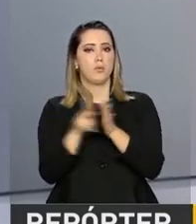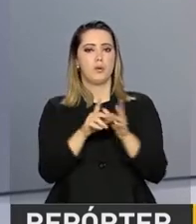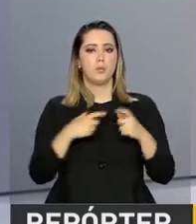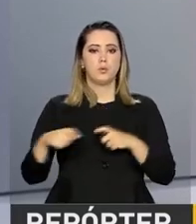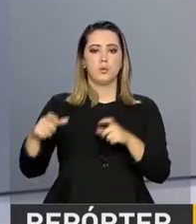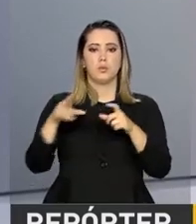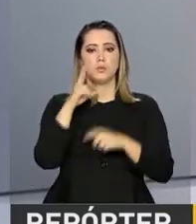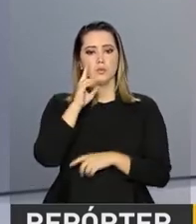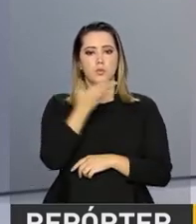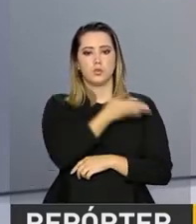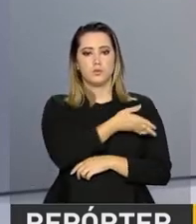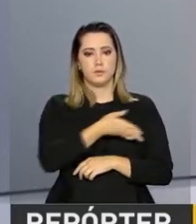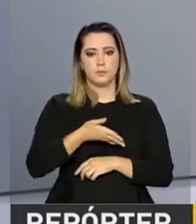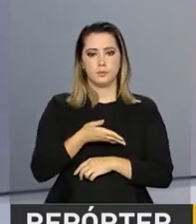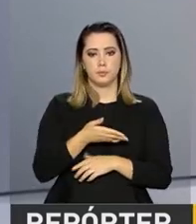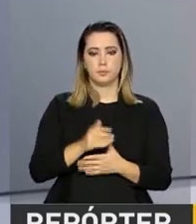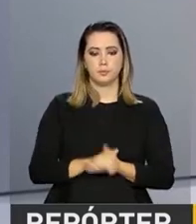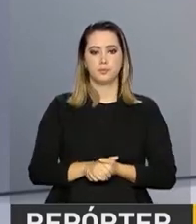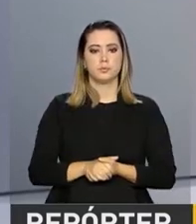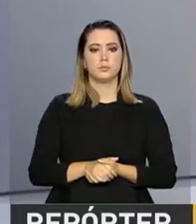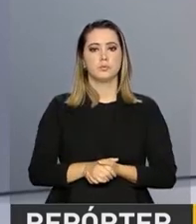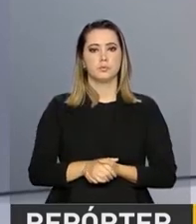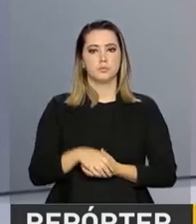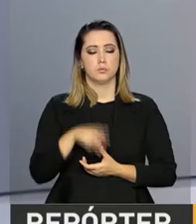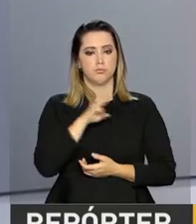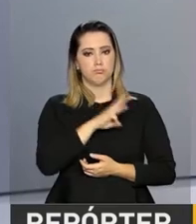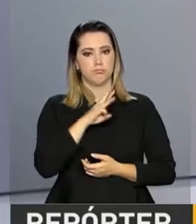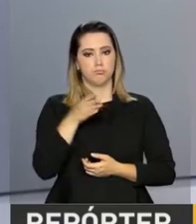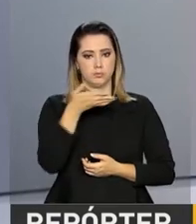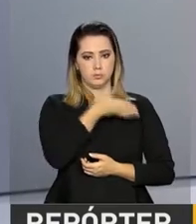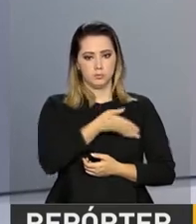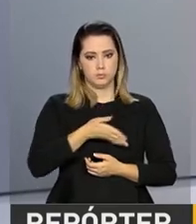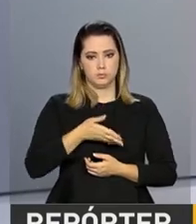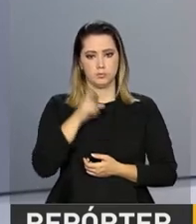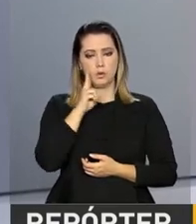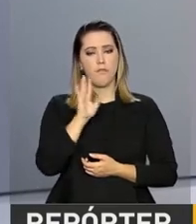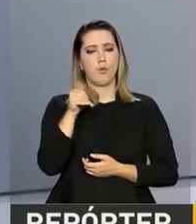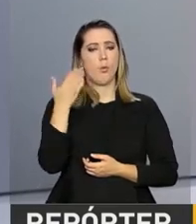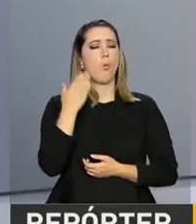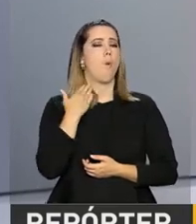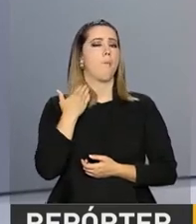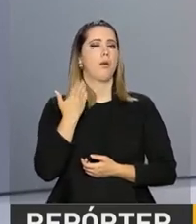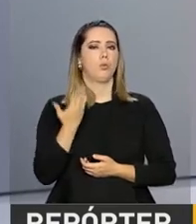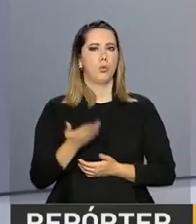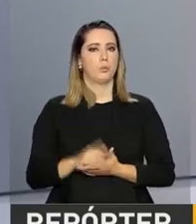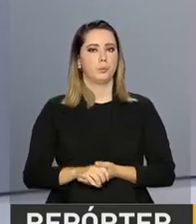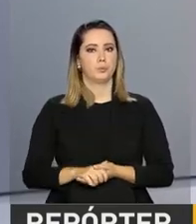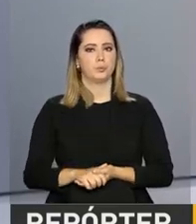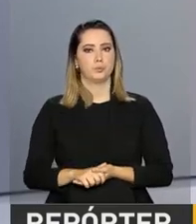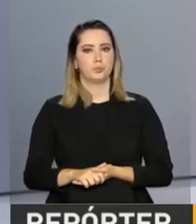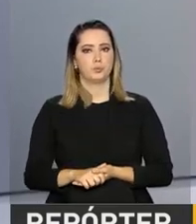credenciadas pode ser consultada em www ponto sudeco ponto gov.br